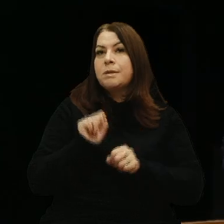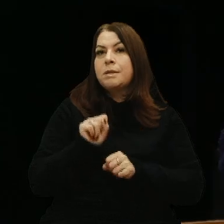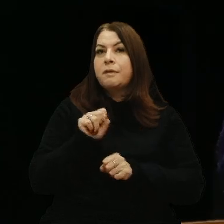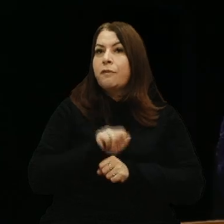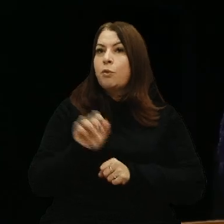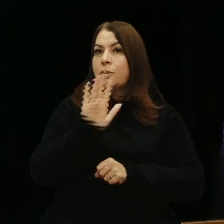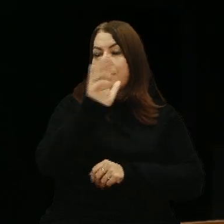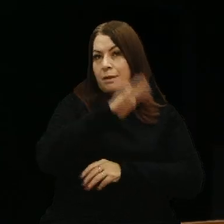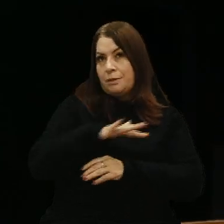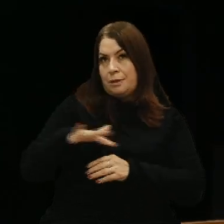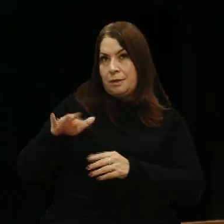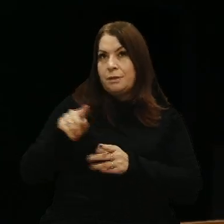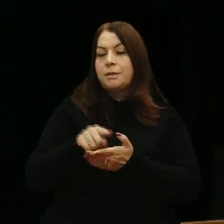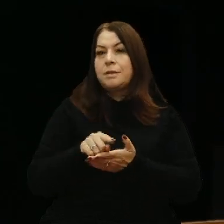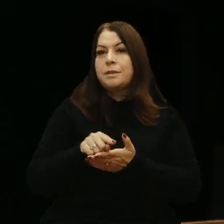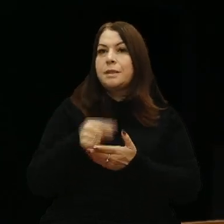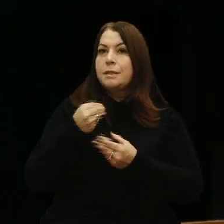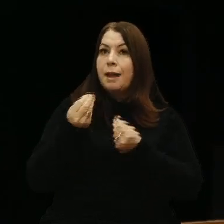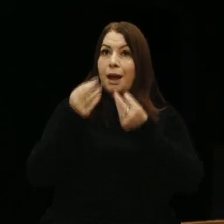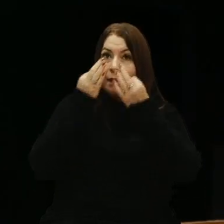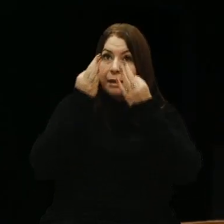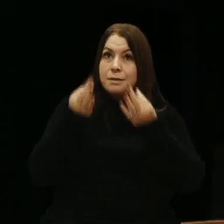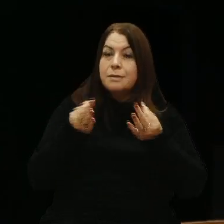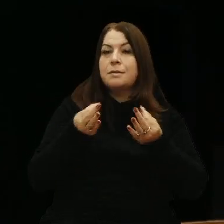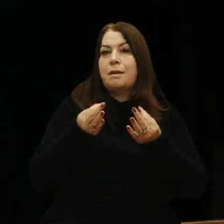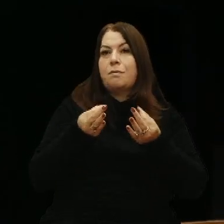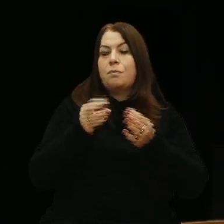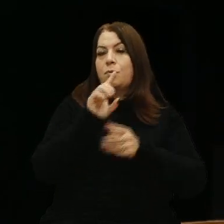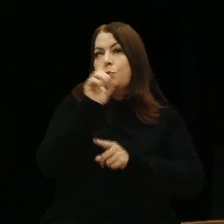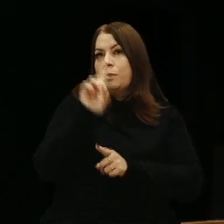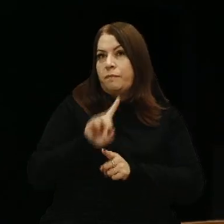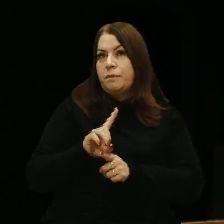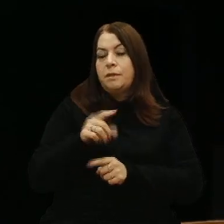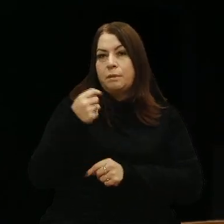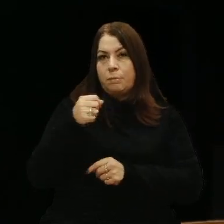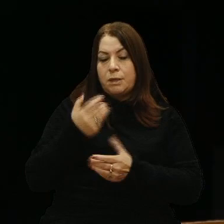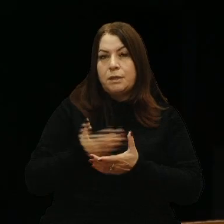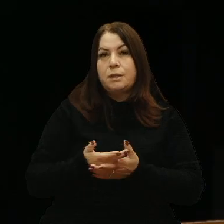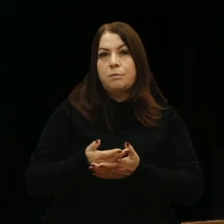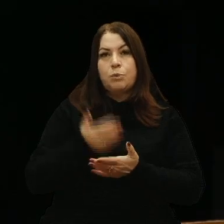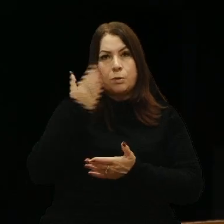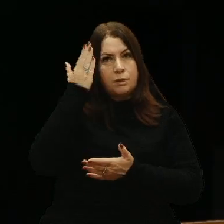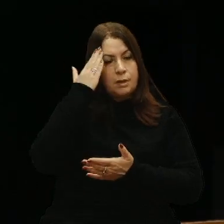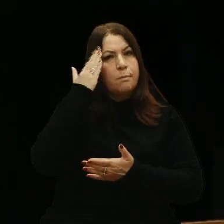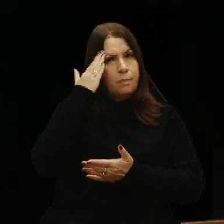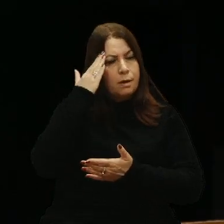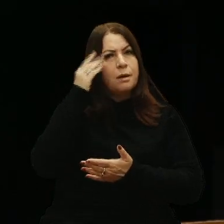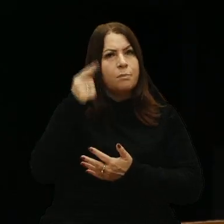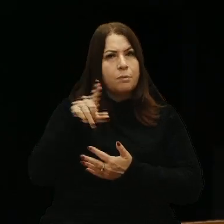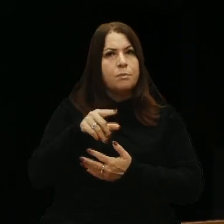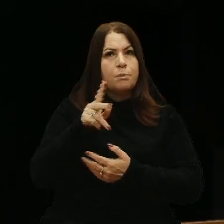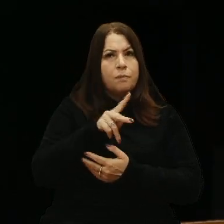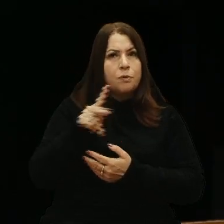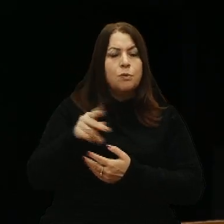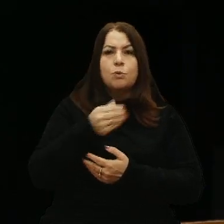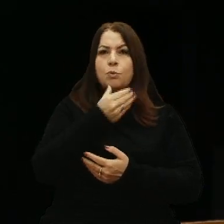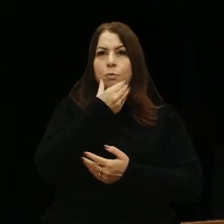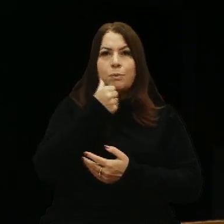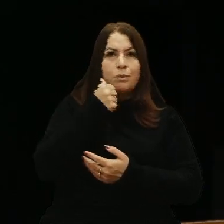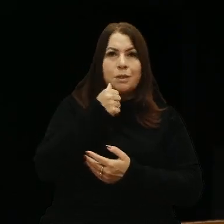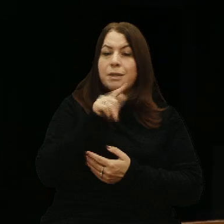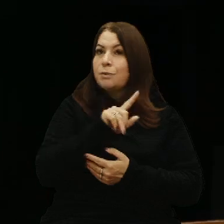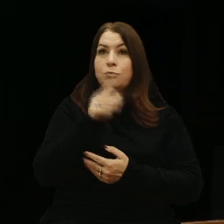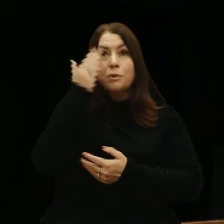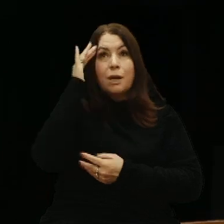as crianças, né, e dar atenção que as crianças com deficiência precisam. Nós sabemos que muitas vezes os professores e as professoras